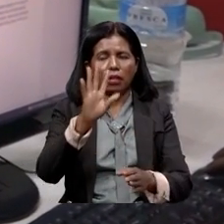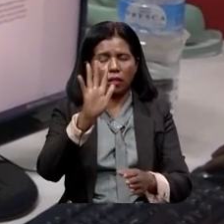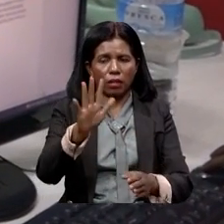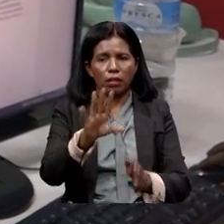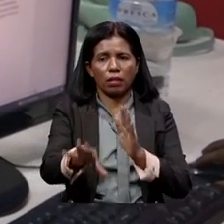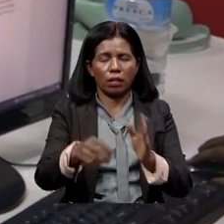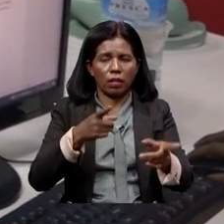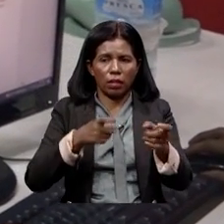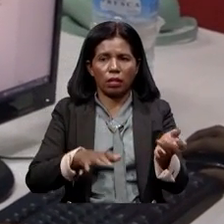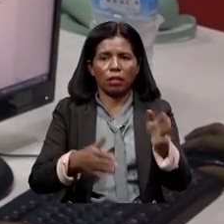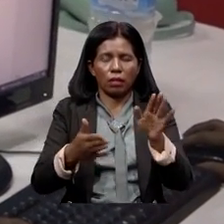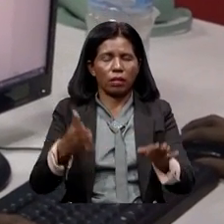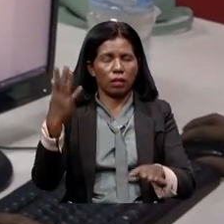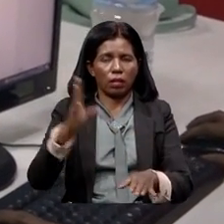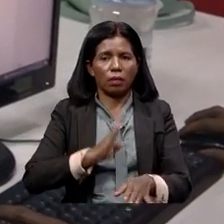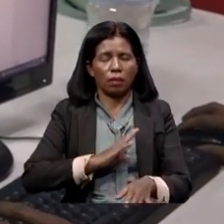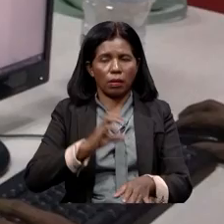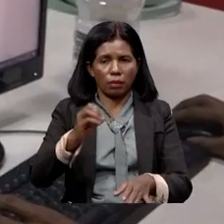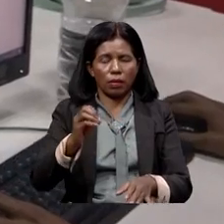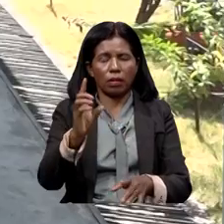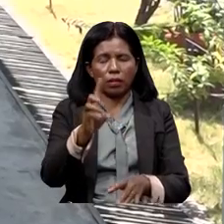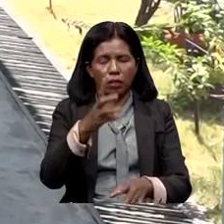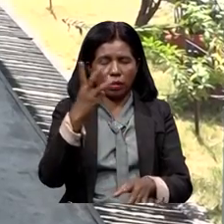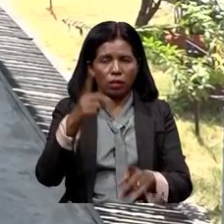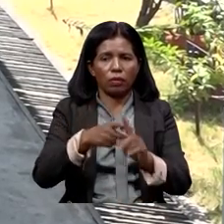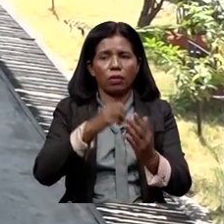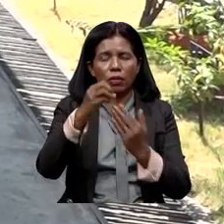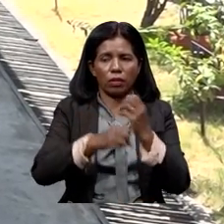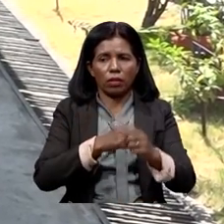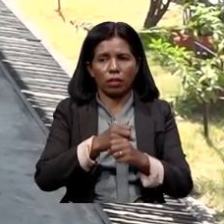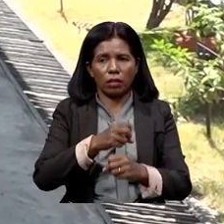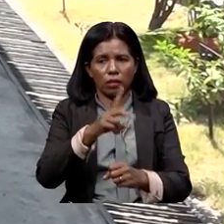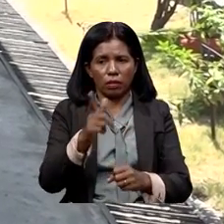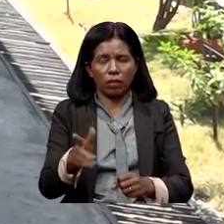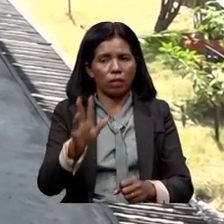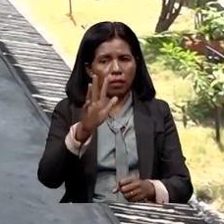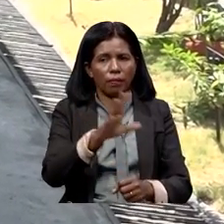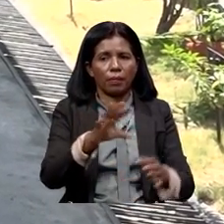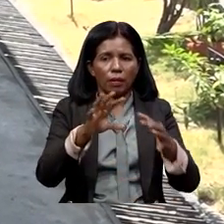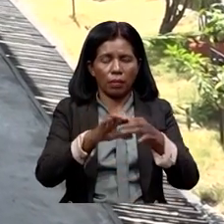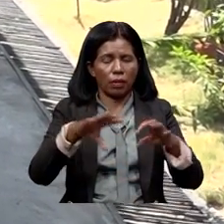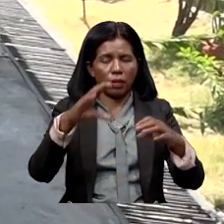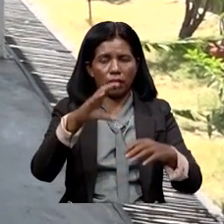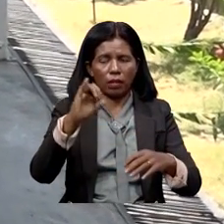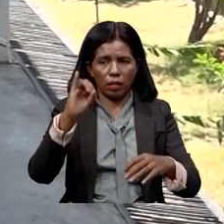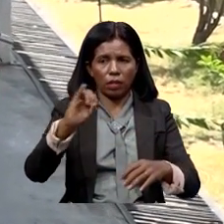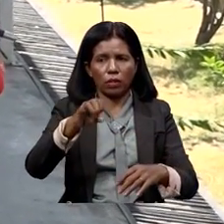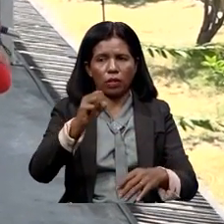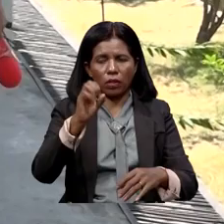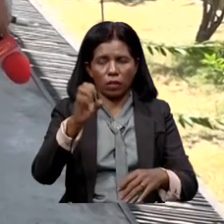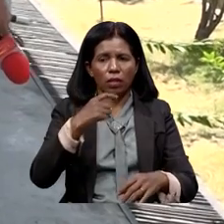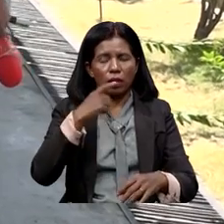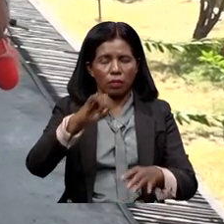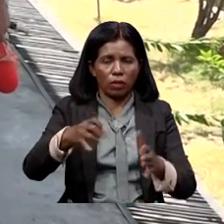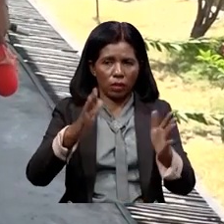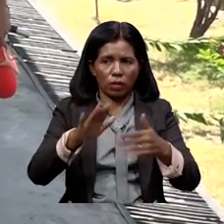nebe hetan tiro no mate iha balibo ia lorong sanur sinen fulang utobru tinang ringwida tu sia hitunu resin lima. Membro konselo imprensa Jose Simenes encoraja